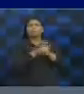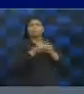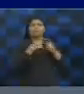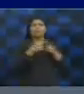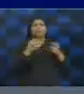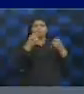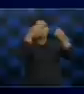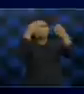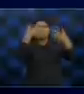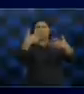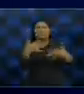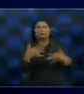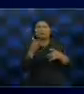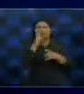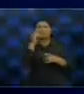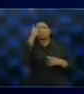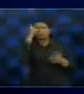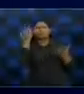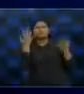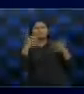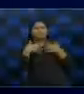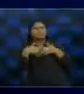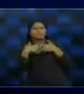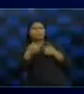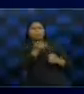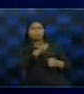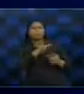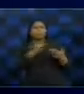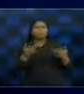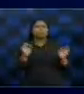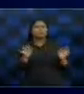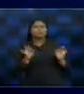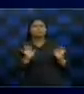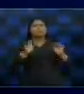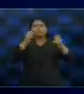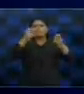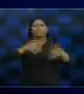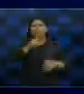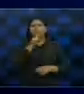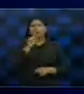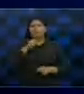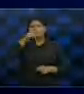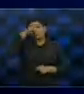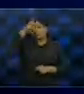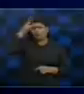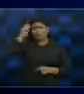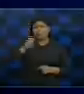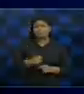se refletiram em muitas eleições pelo Brasil. No caso aqui em Manaus,